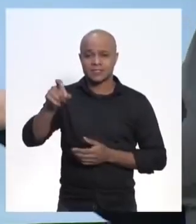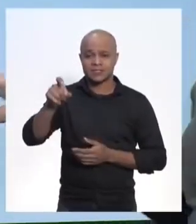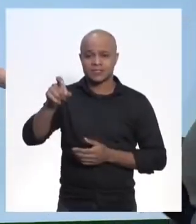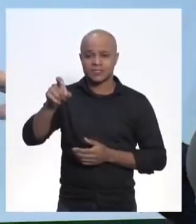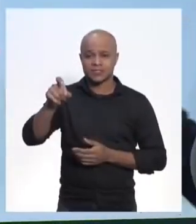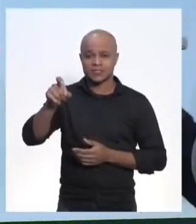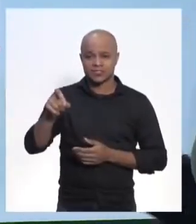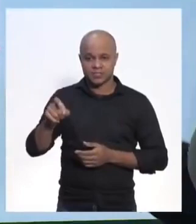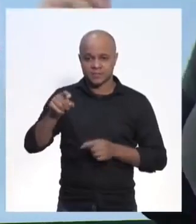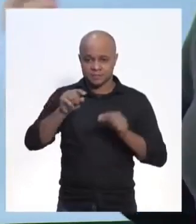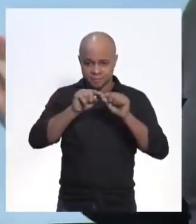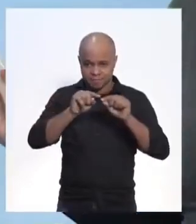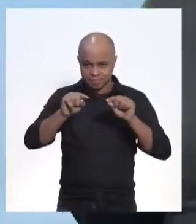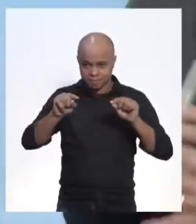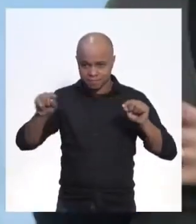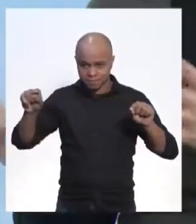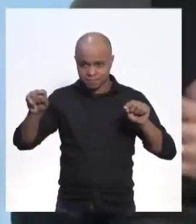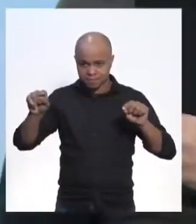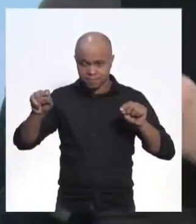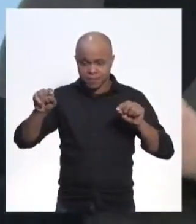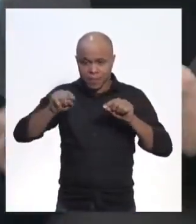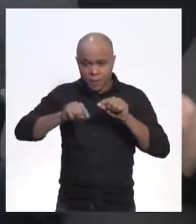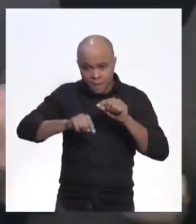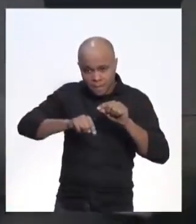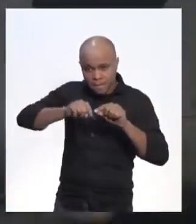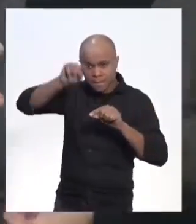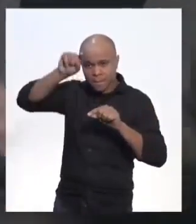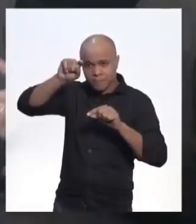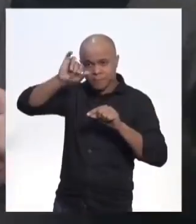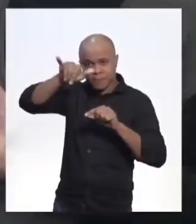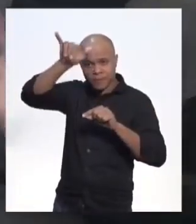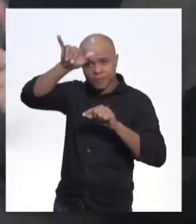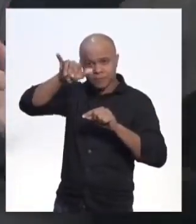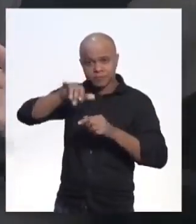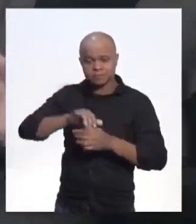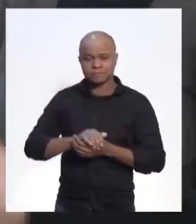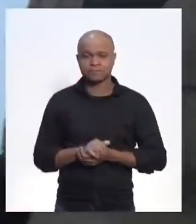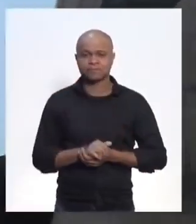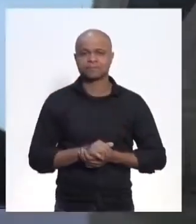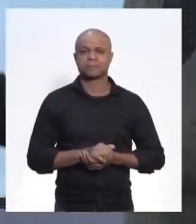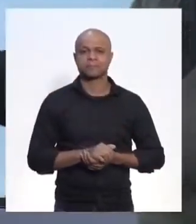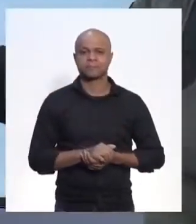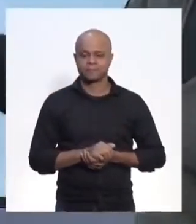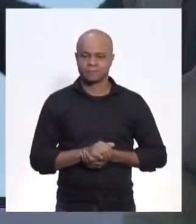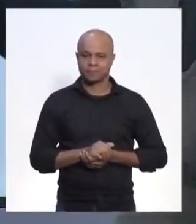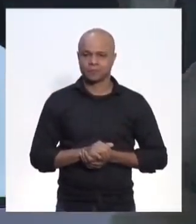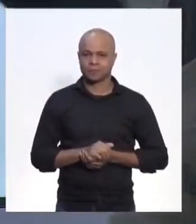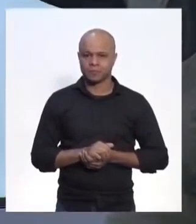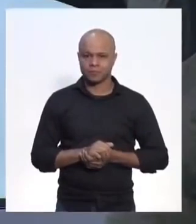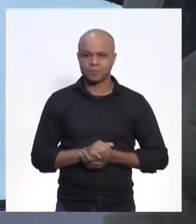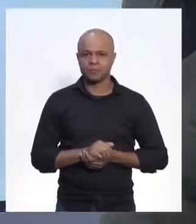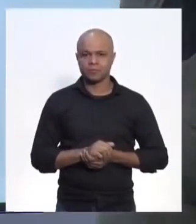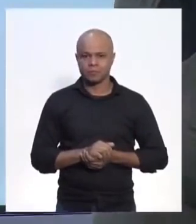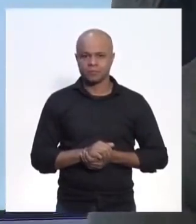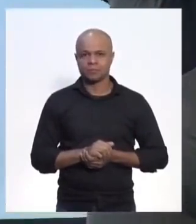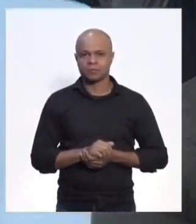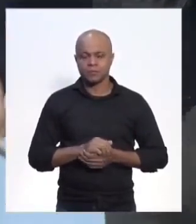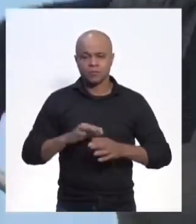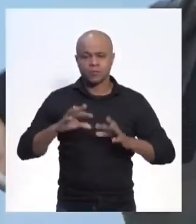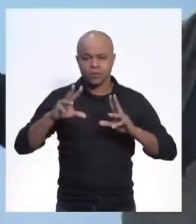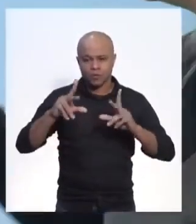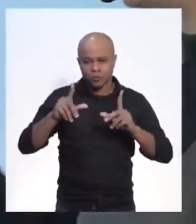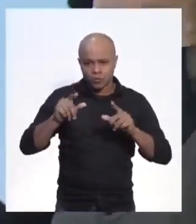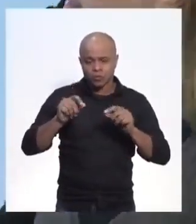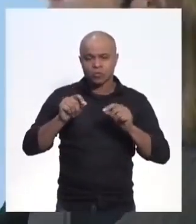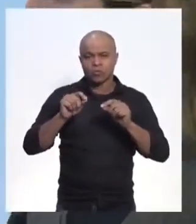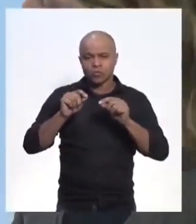0, 1 e 2. E para o y, vocês viram que deu o mesmo valor na tabela, só que estava invertido, né? Então, a gente marcou 1, 2, 3 e